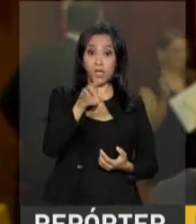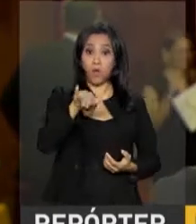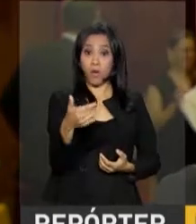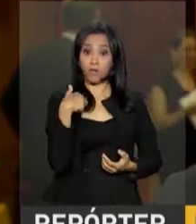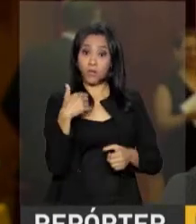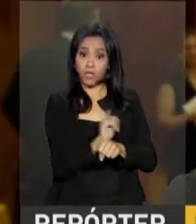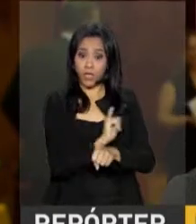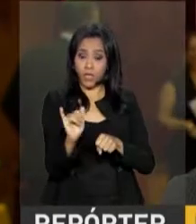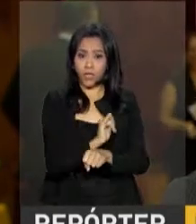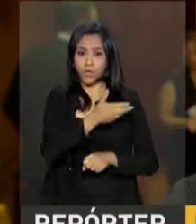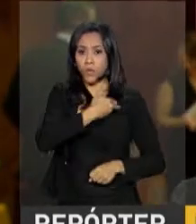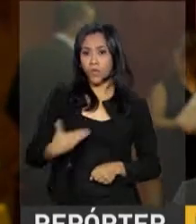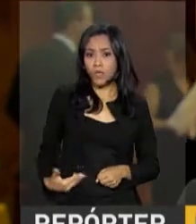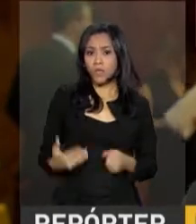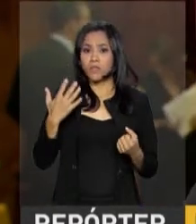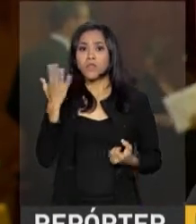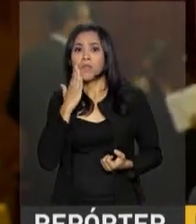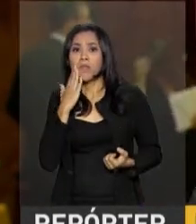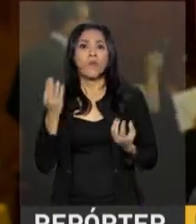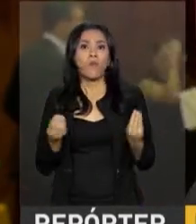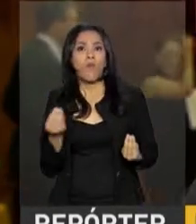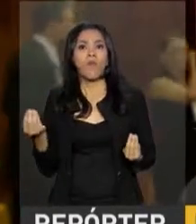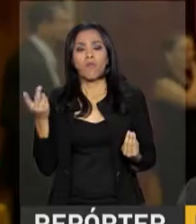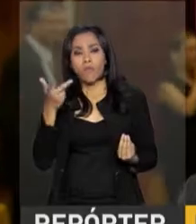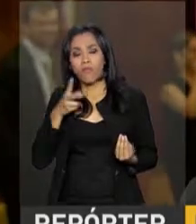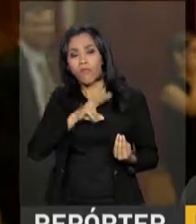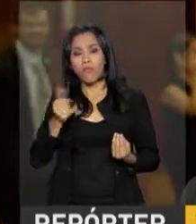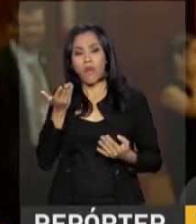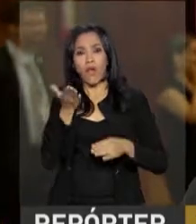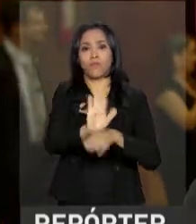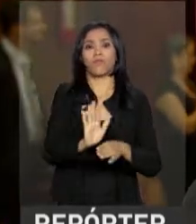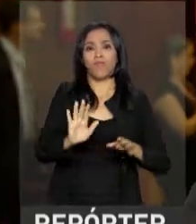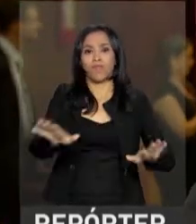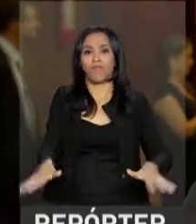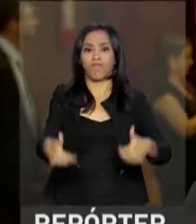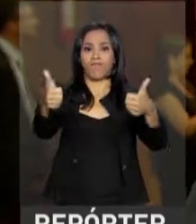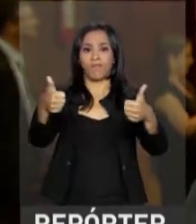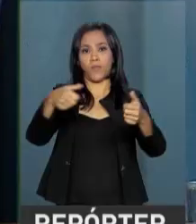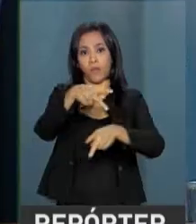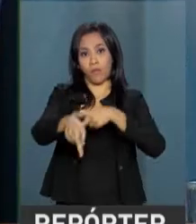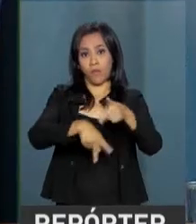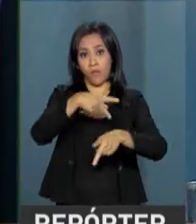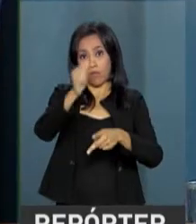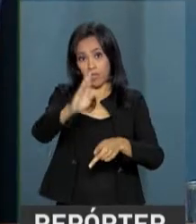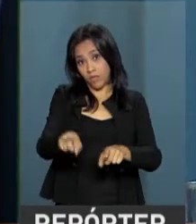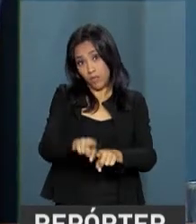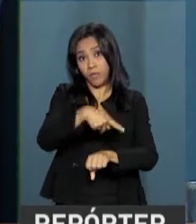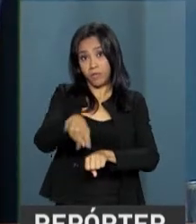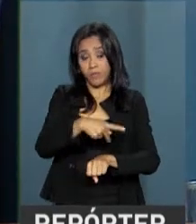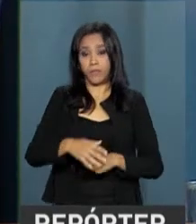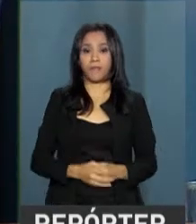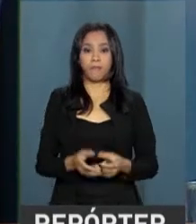é sempre ter como foco os ganhos comparativos para a sociedade brasileira e também para o país. O ministro